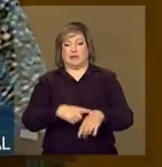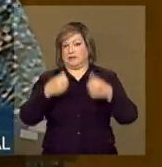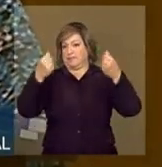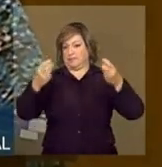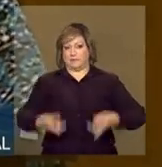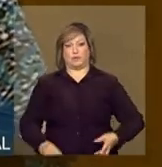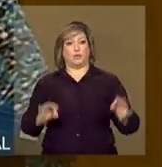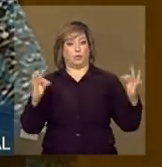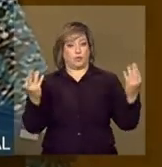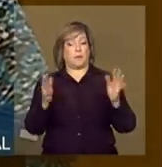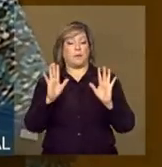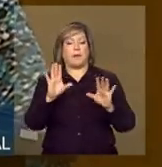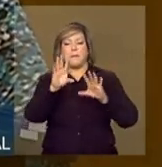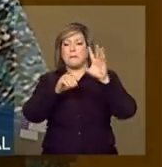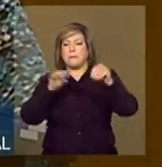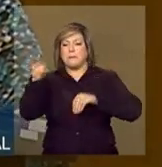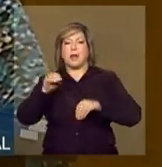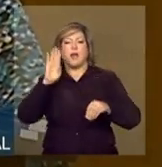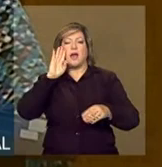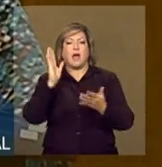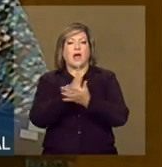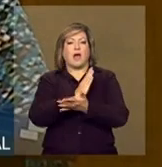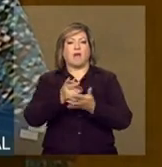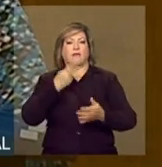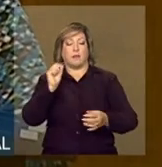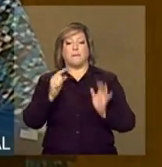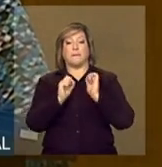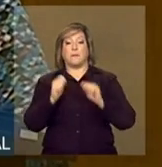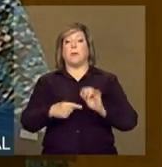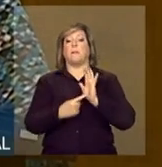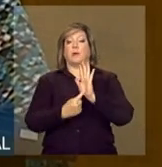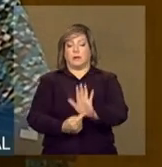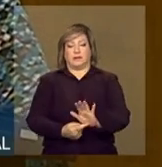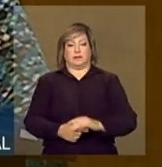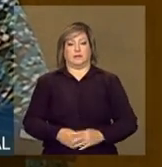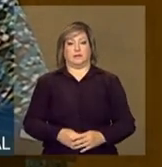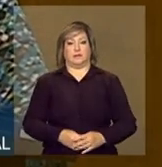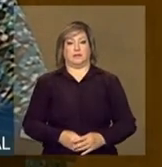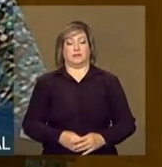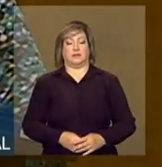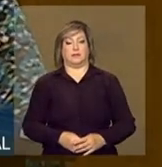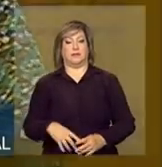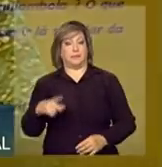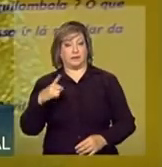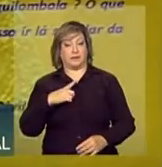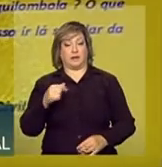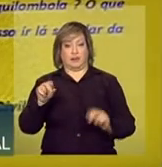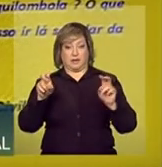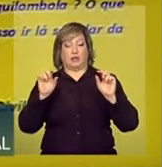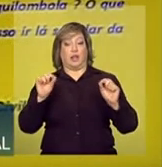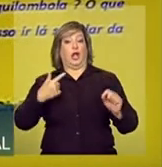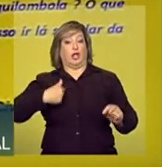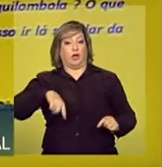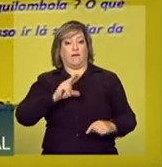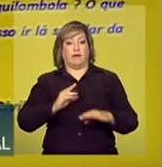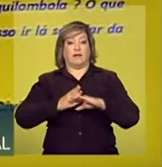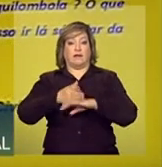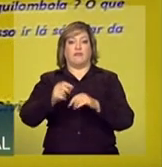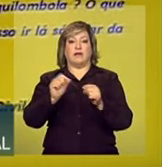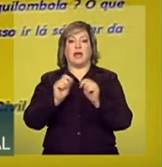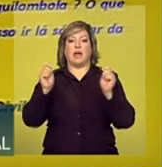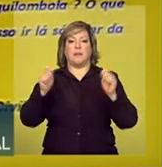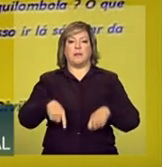coisa, mas peguei alguma fala que pudesse mostrar. Bom, nós iremos lá fazer uma capacitação sobre o direito humano à